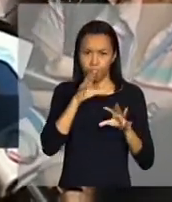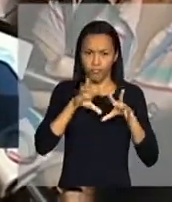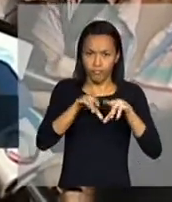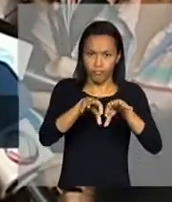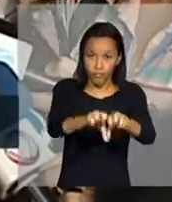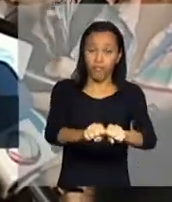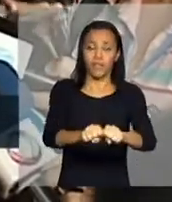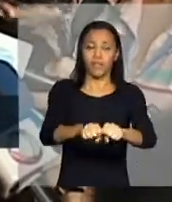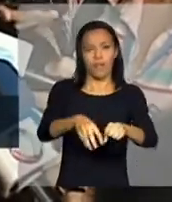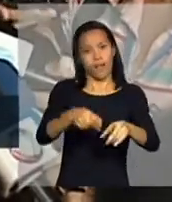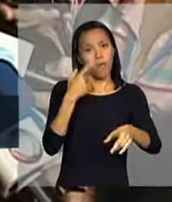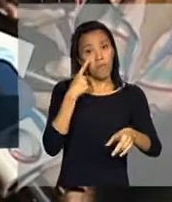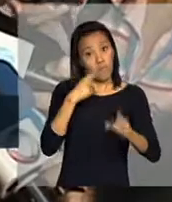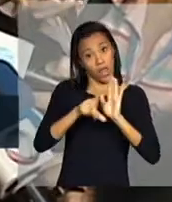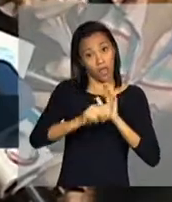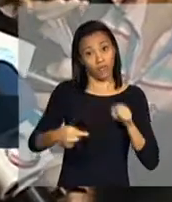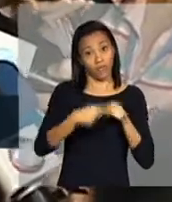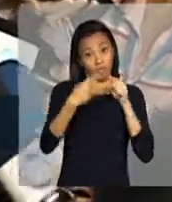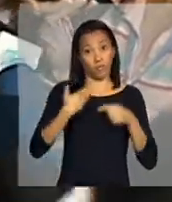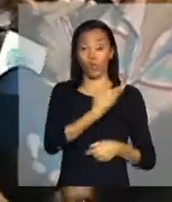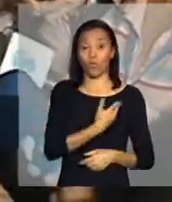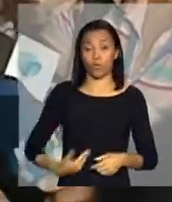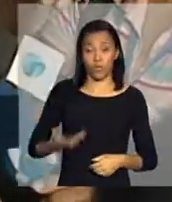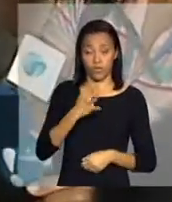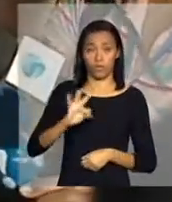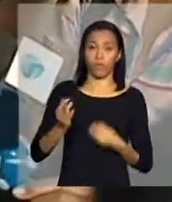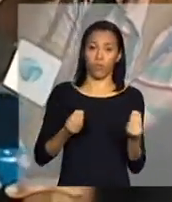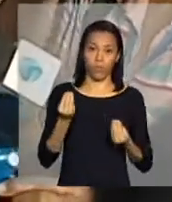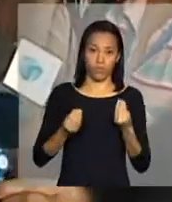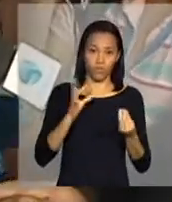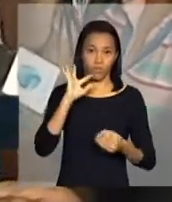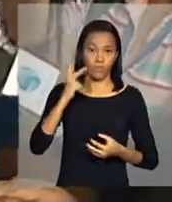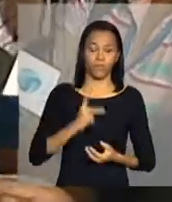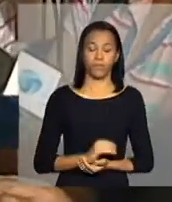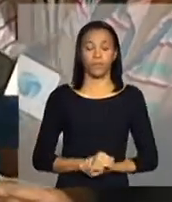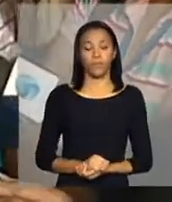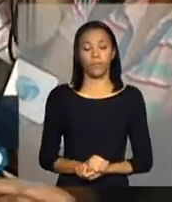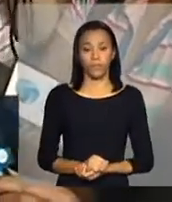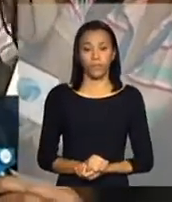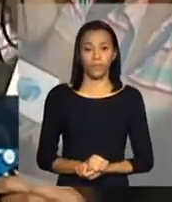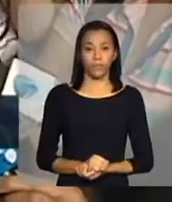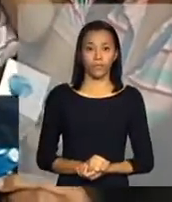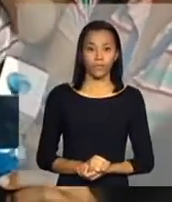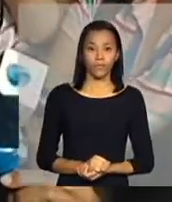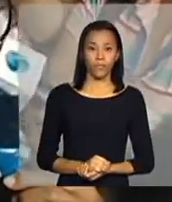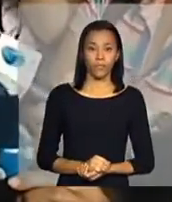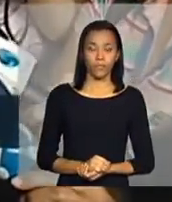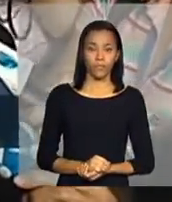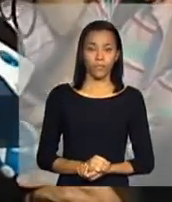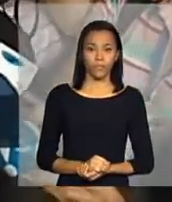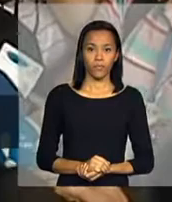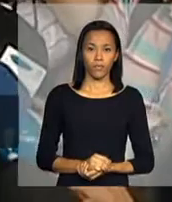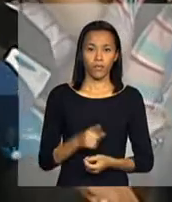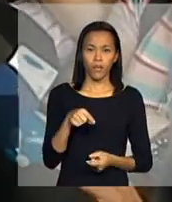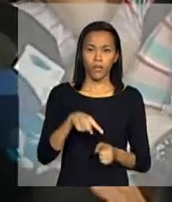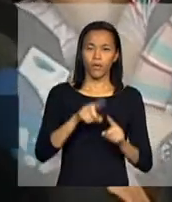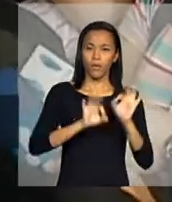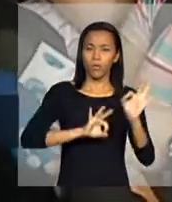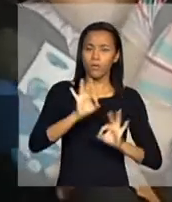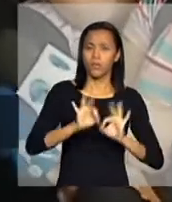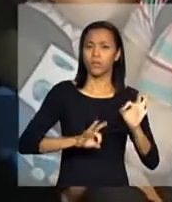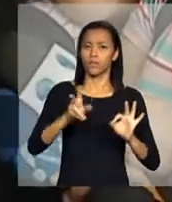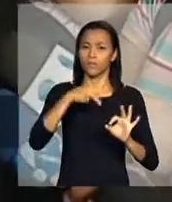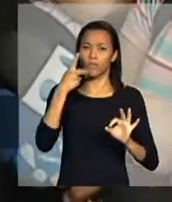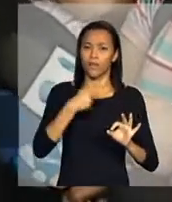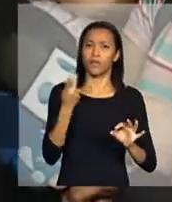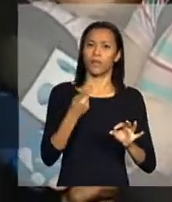as providências legais estão sendo tomadas pelo governo federal. Ministra, só uma dúvida. O plano é mais amplo, não fala somente da questão ambiental,